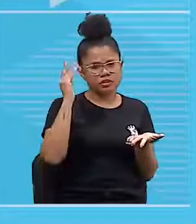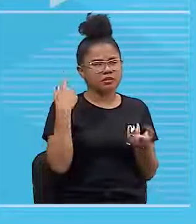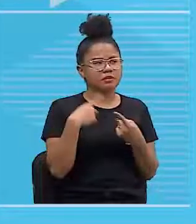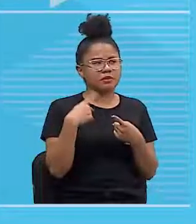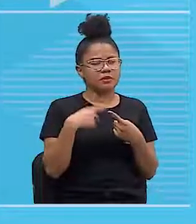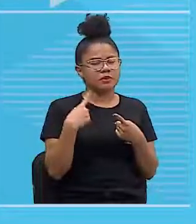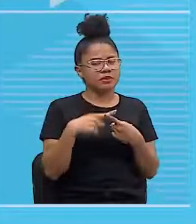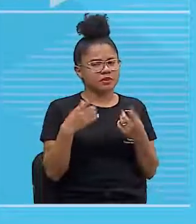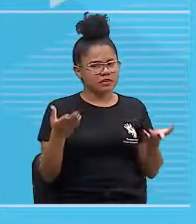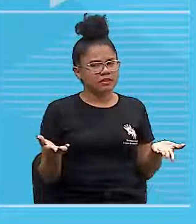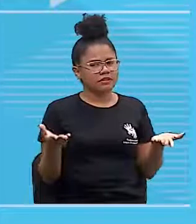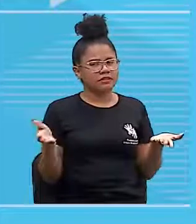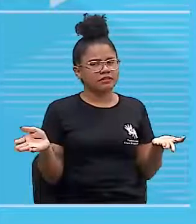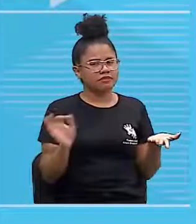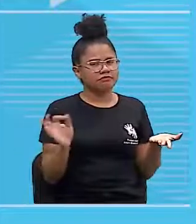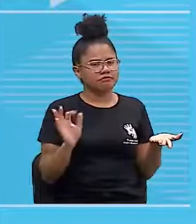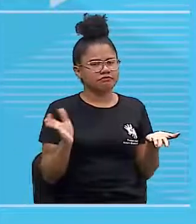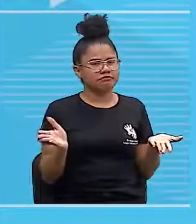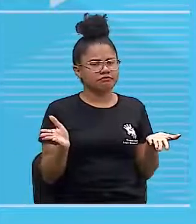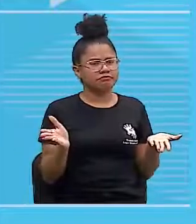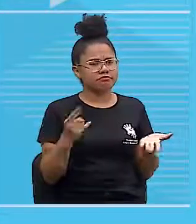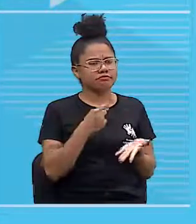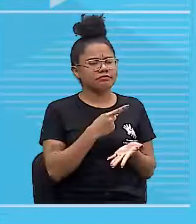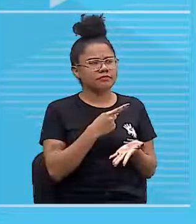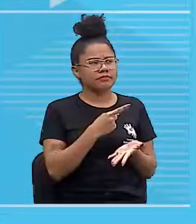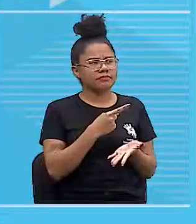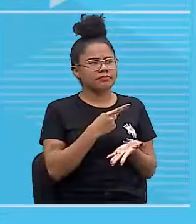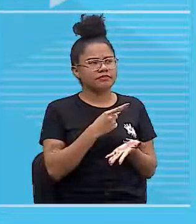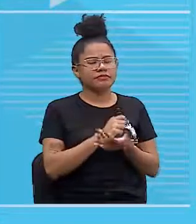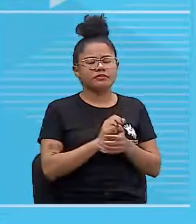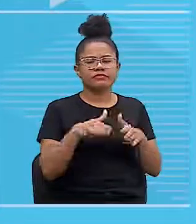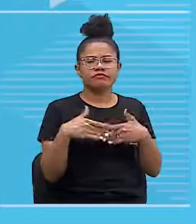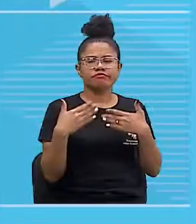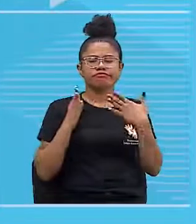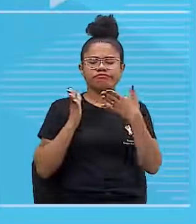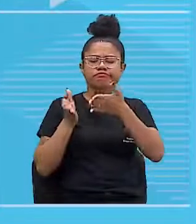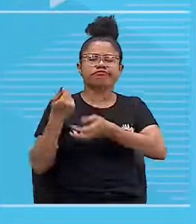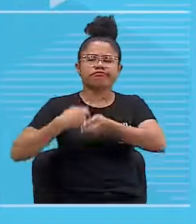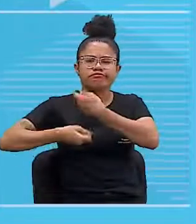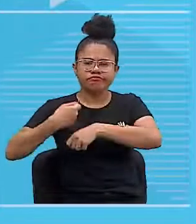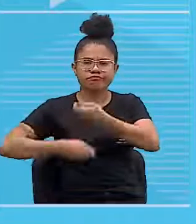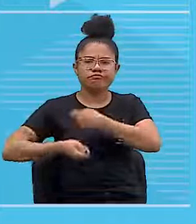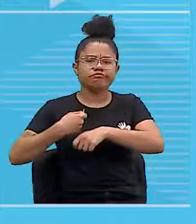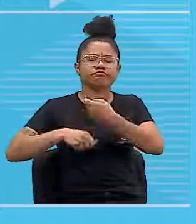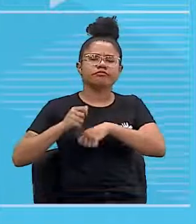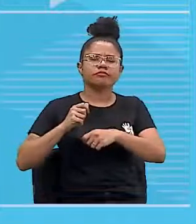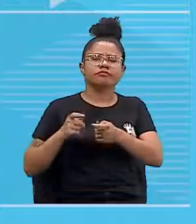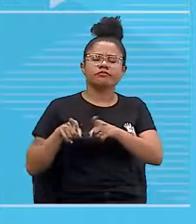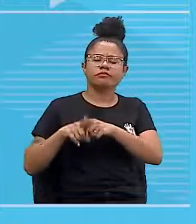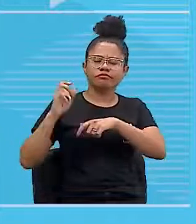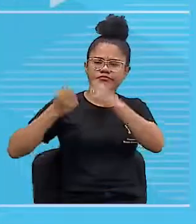ninguém aqui é o inocentezinho não é o estado que tem a maior concentração de Capital turma de indústrias